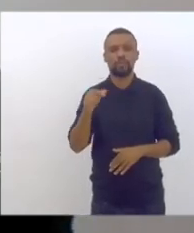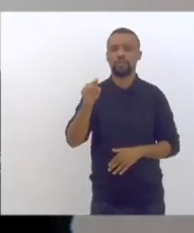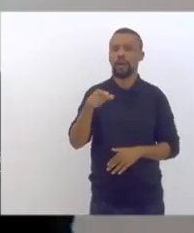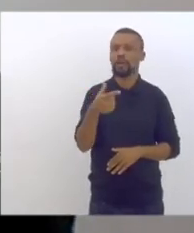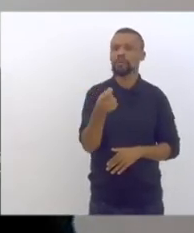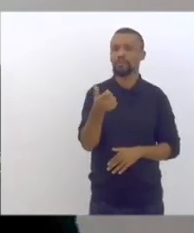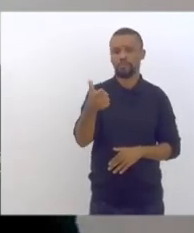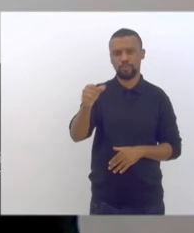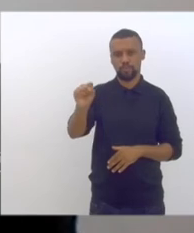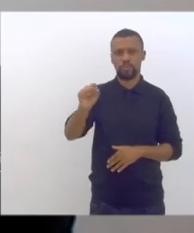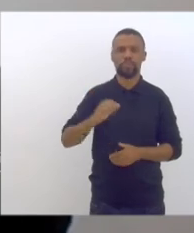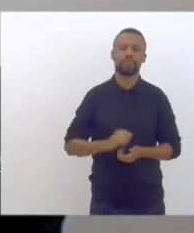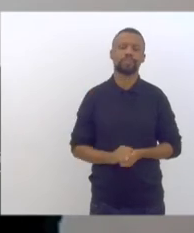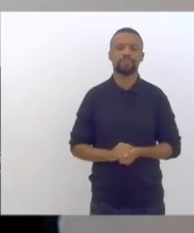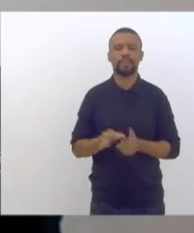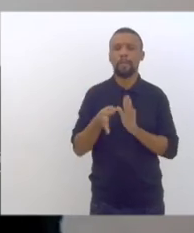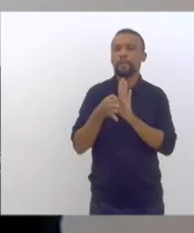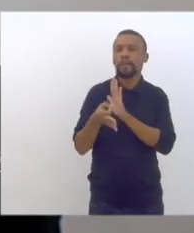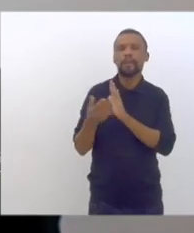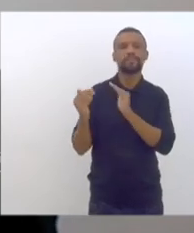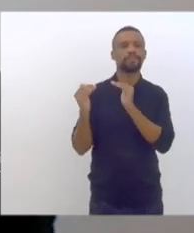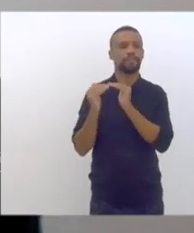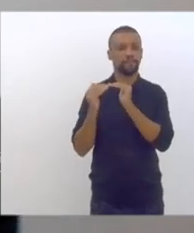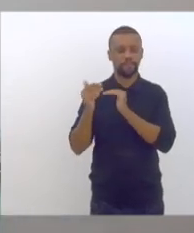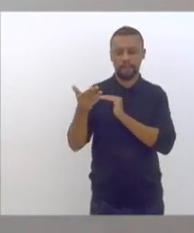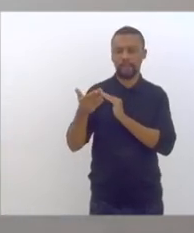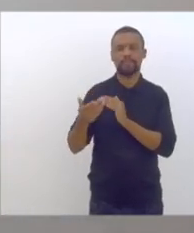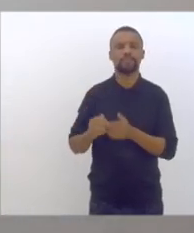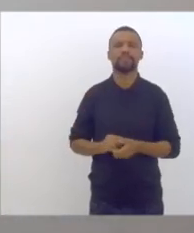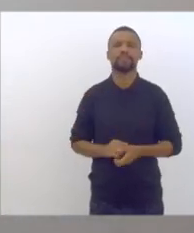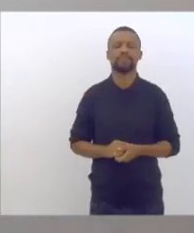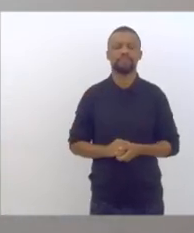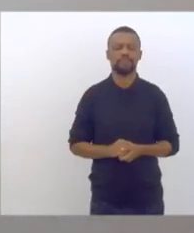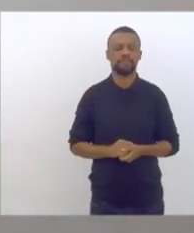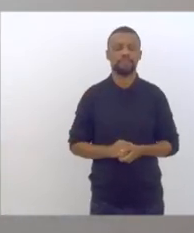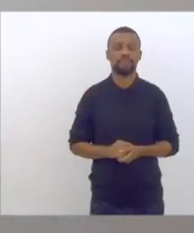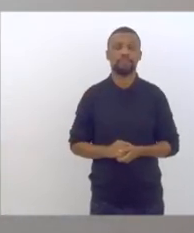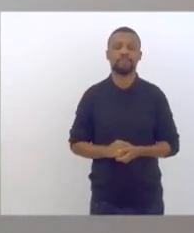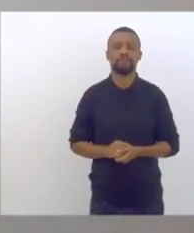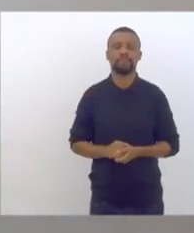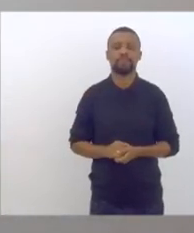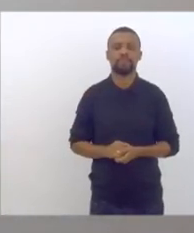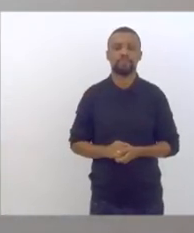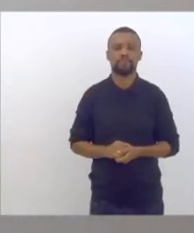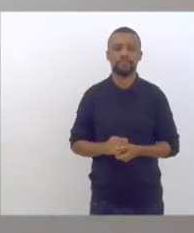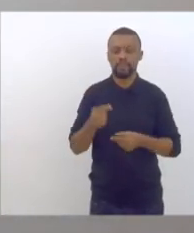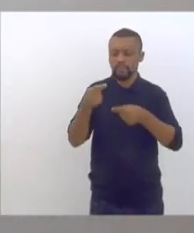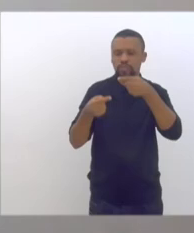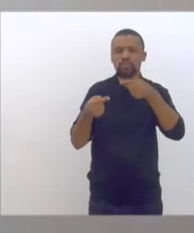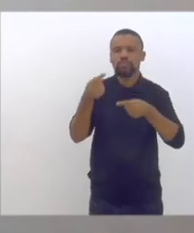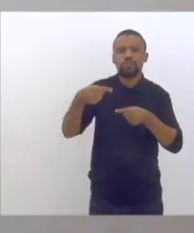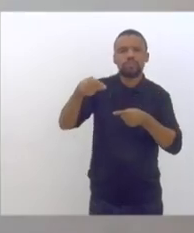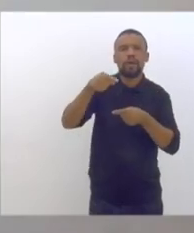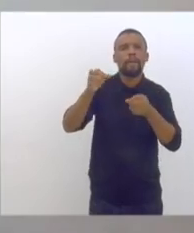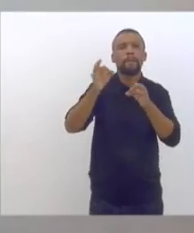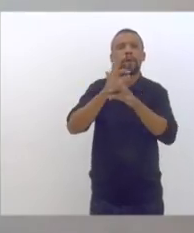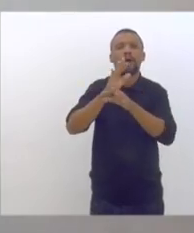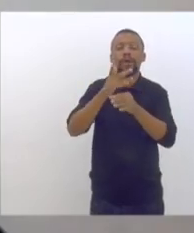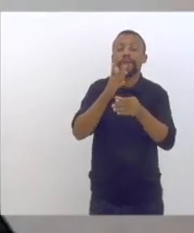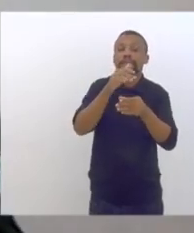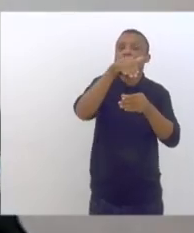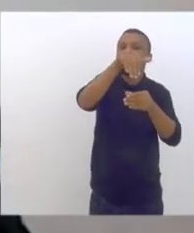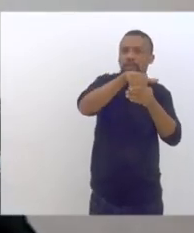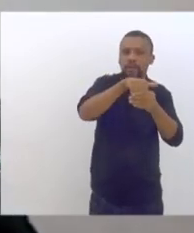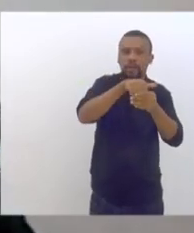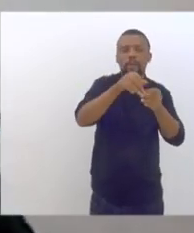2018 parecer favorável de vendas e e em discussão e votação